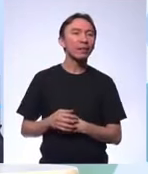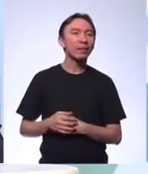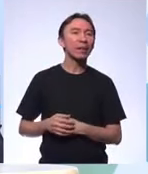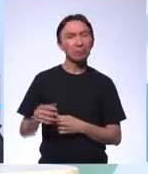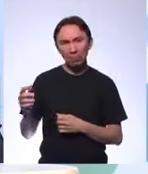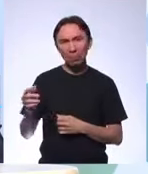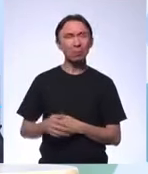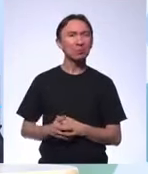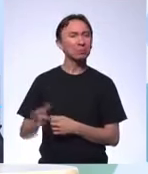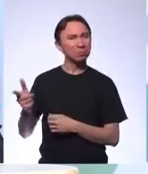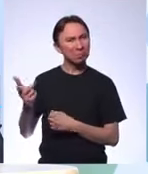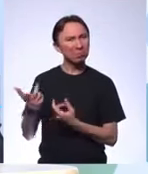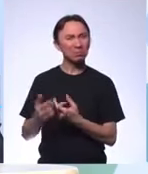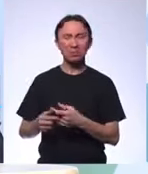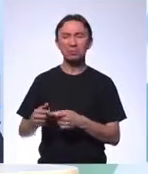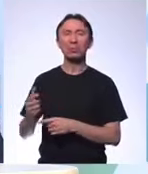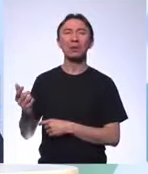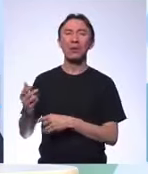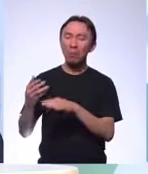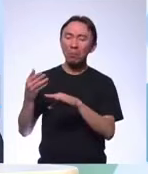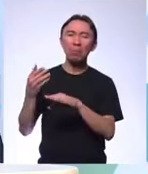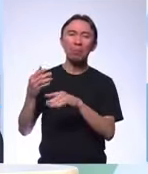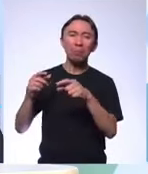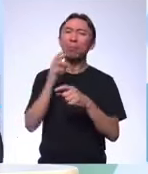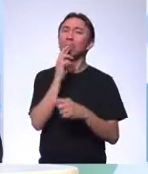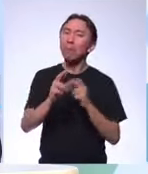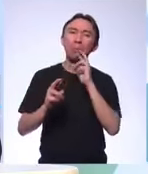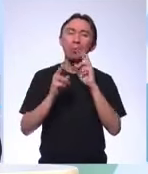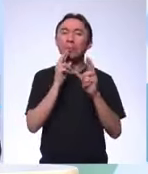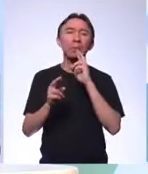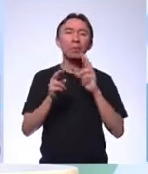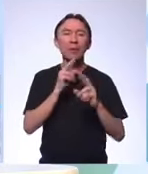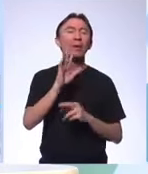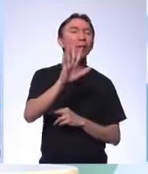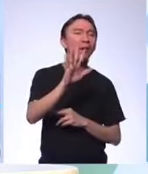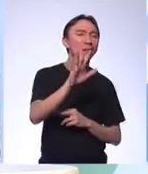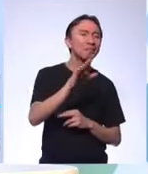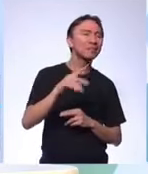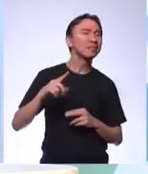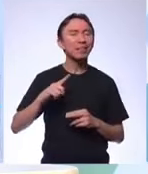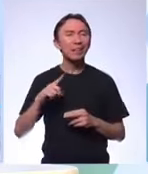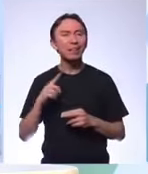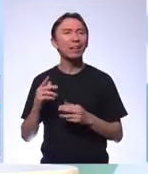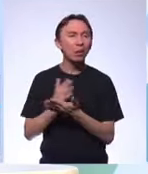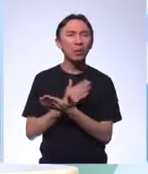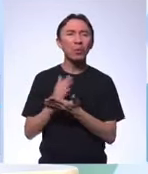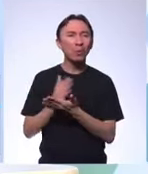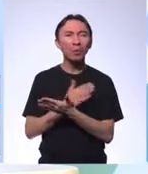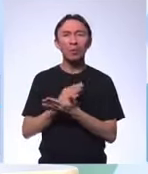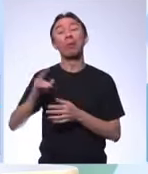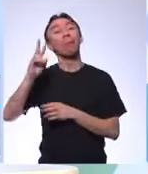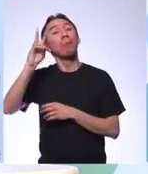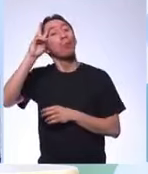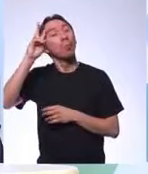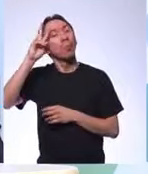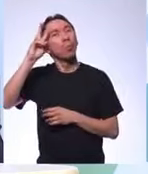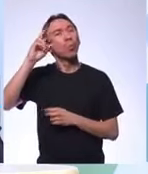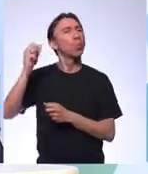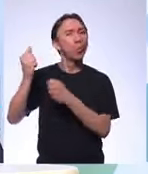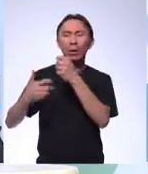galera está aqui, né, colocando aqui as respostas, mas surgiu aqui alguns depoimentos pessoais, né,